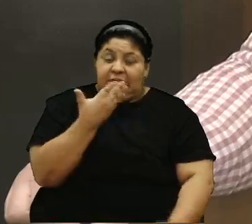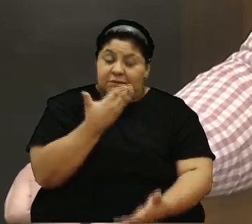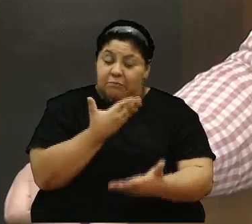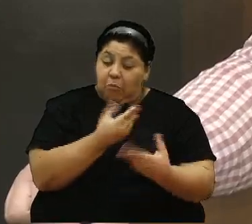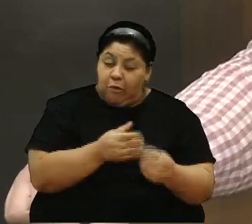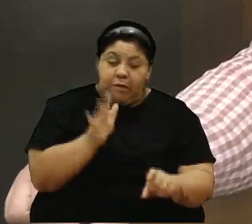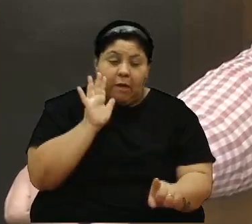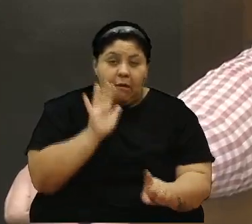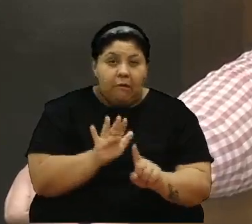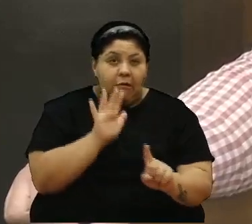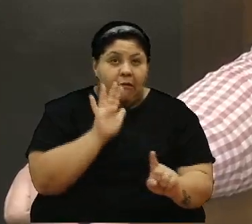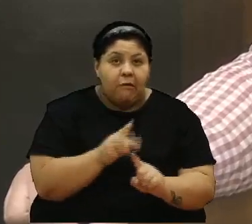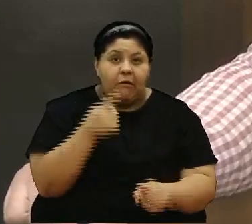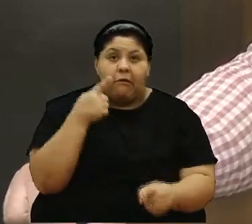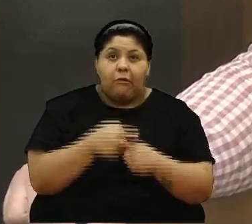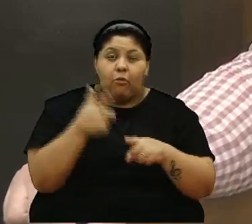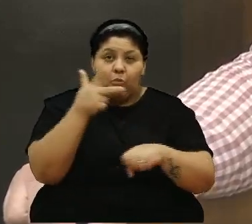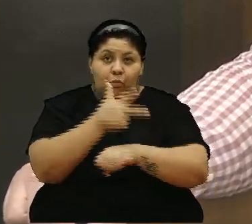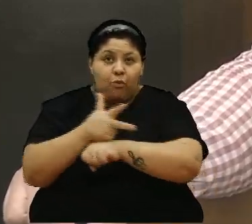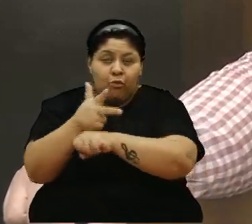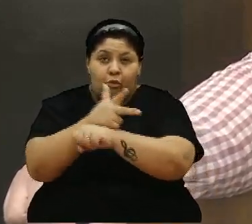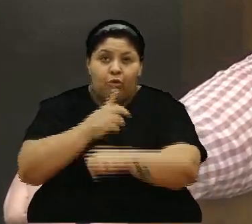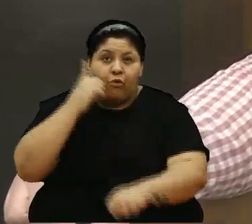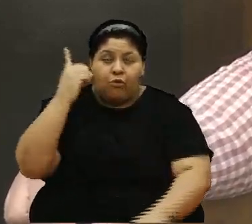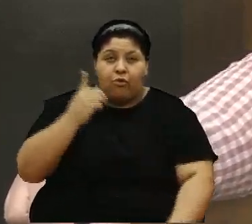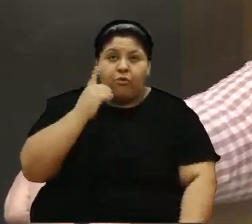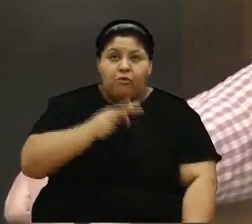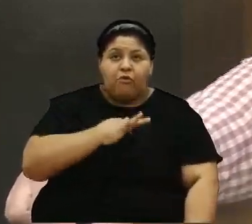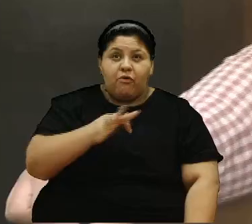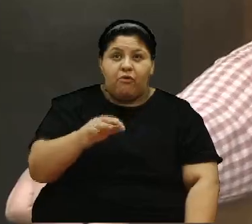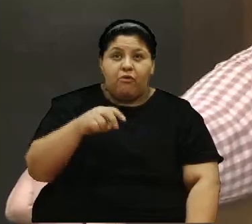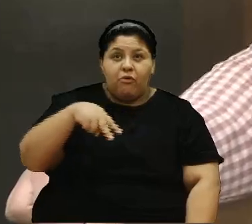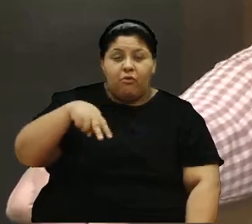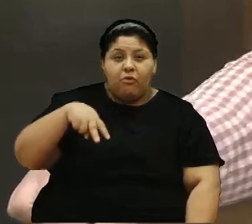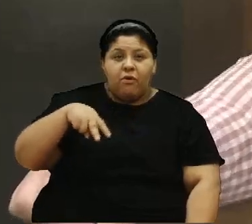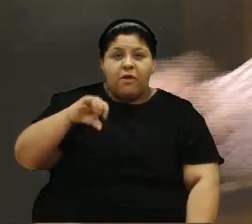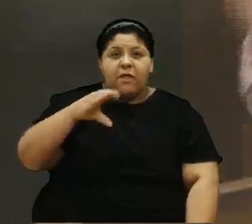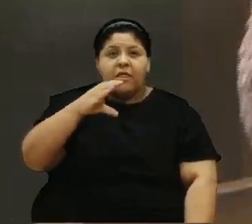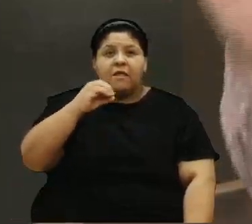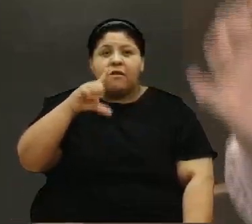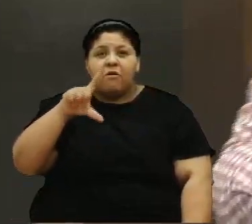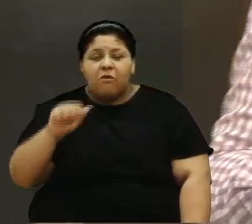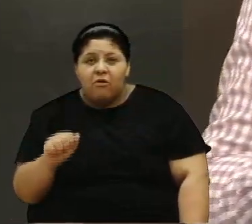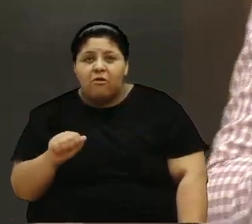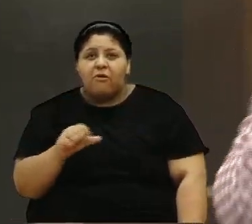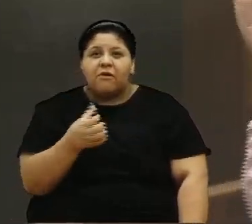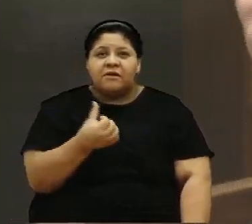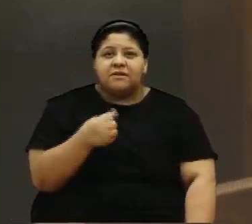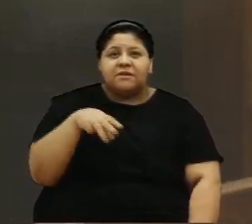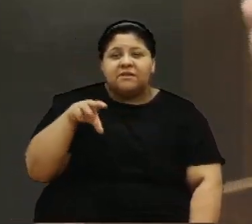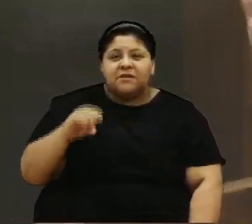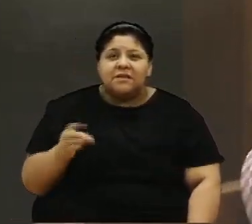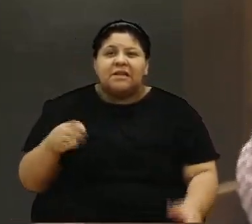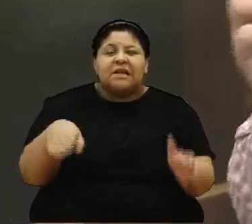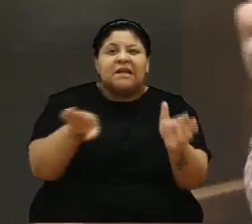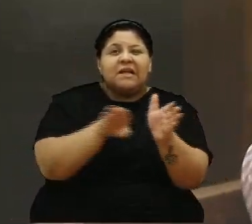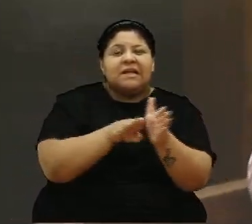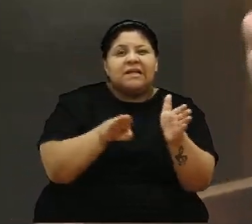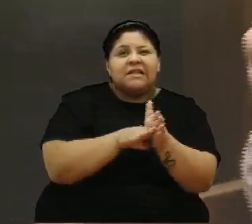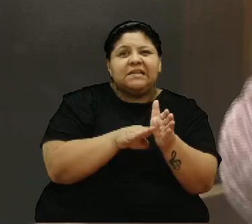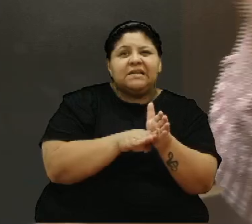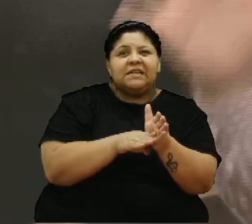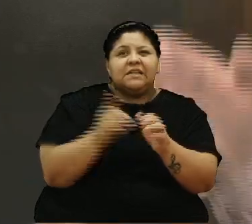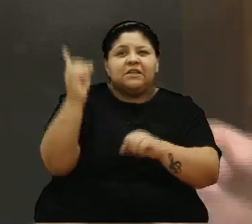pressão, porque o vídeo do deputado federal Nicolas Ferreira foi para a rede social no dia 6 de maio. Até esse dia, o governo estava de olhos e ouvidos